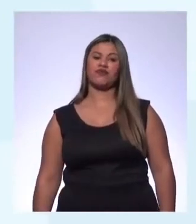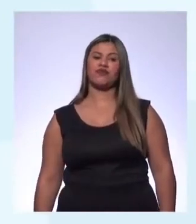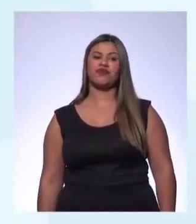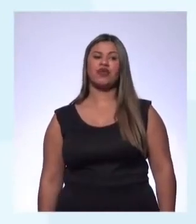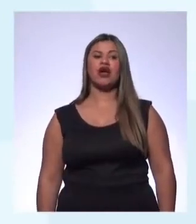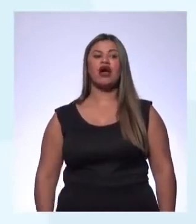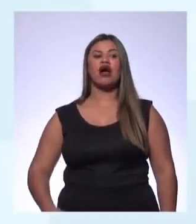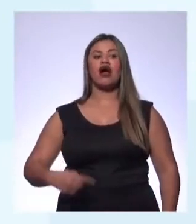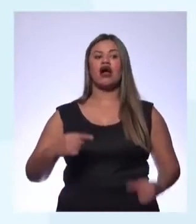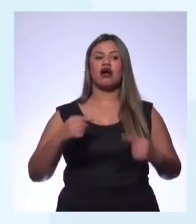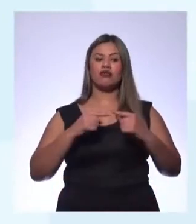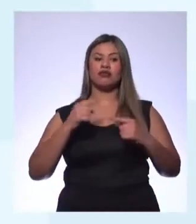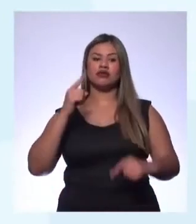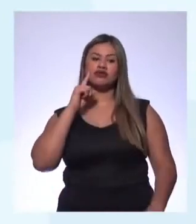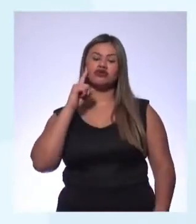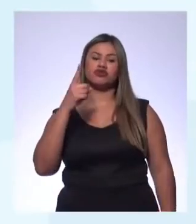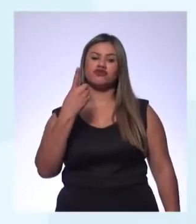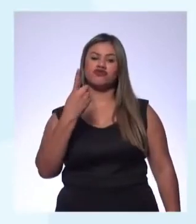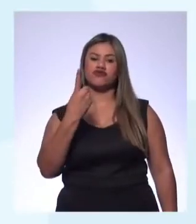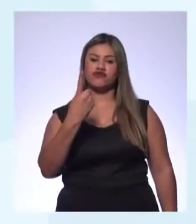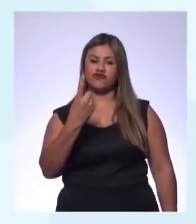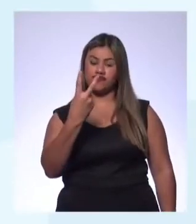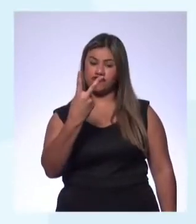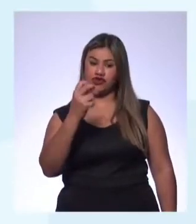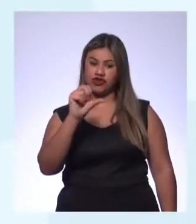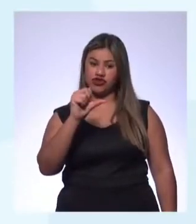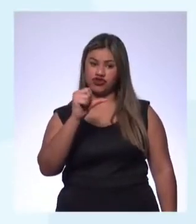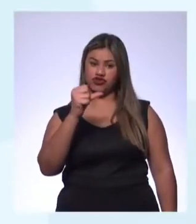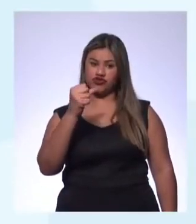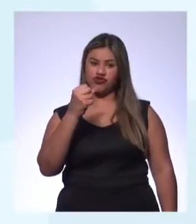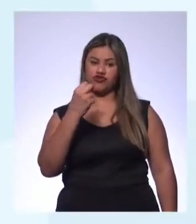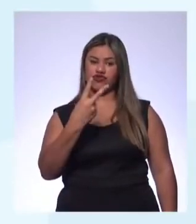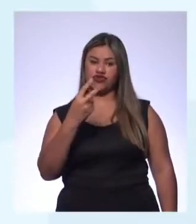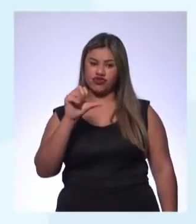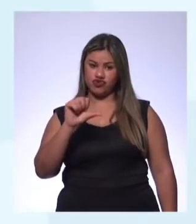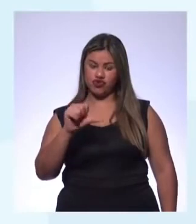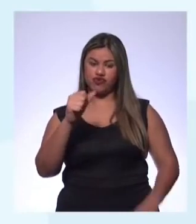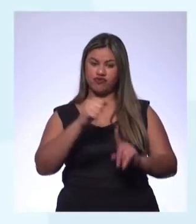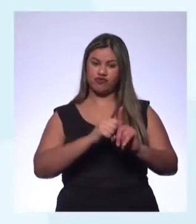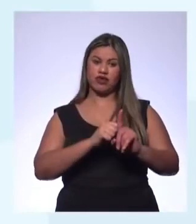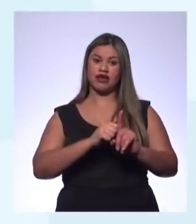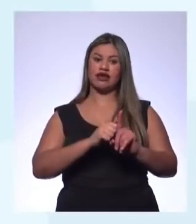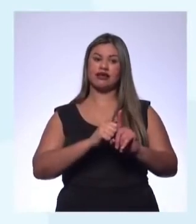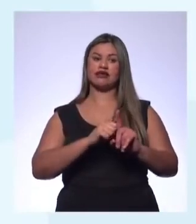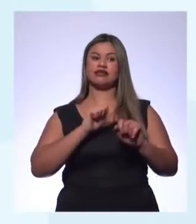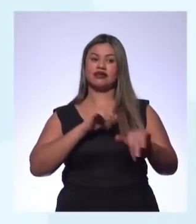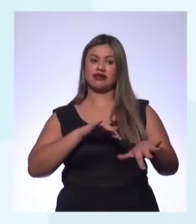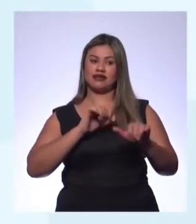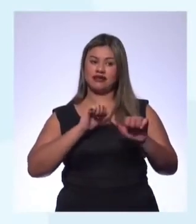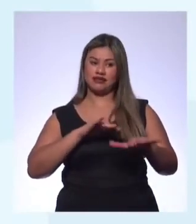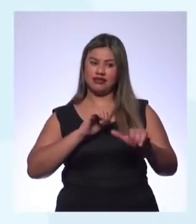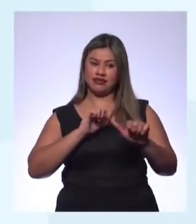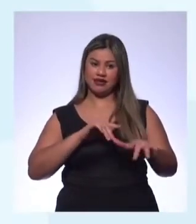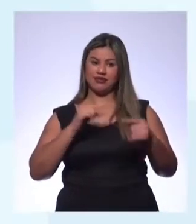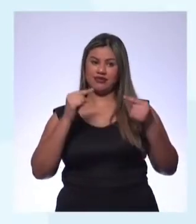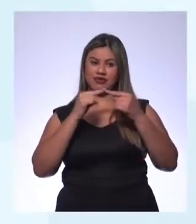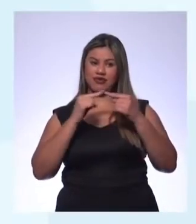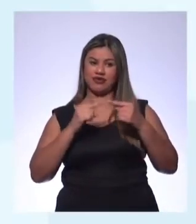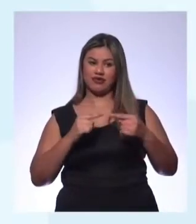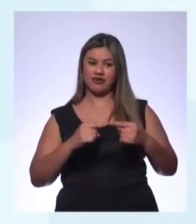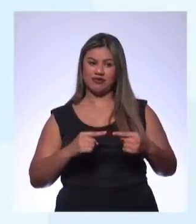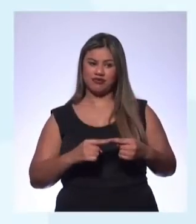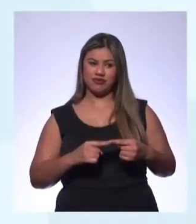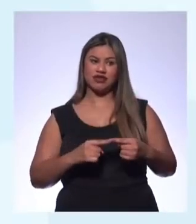Dia Mundial do Coração, em 29 de outubro, refletir sobre a importância de uma alimentação adequada em tempos de